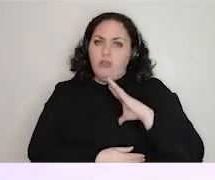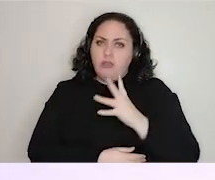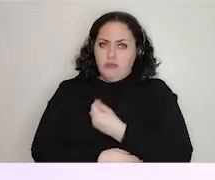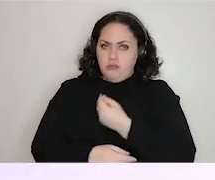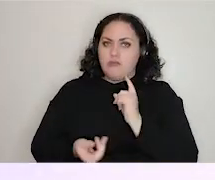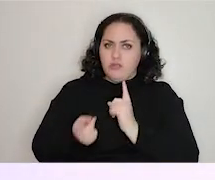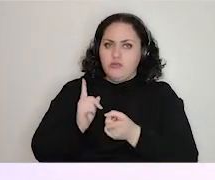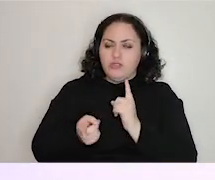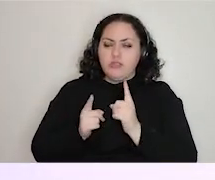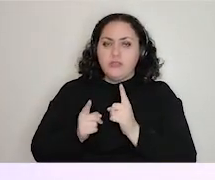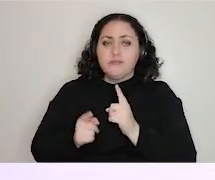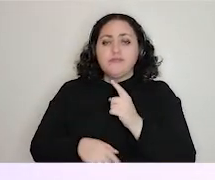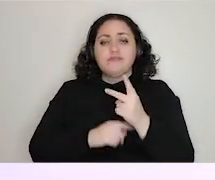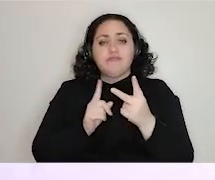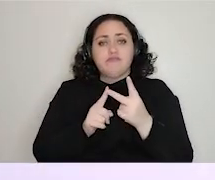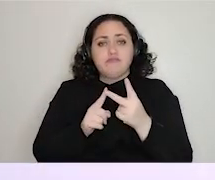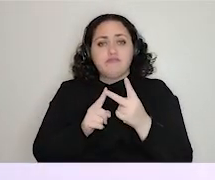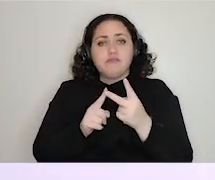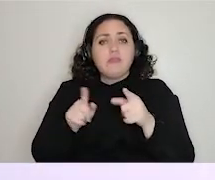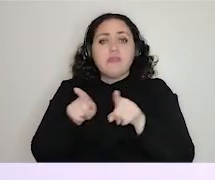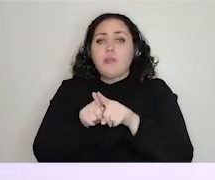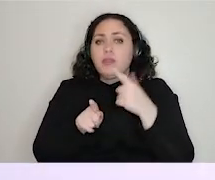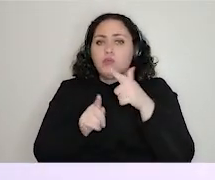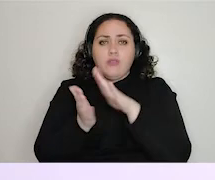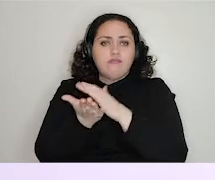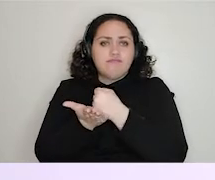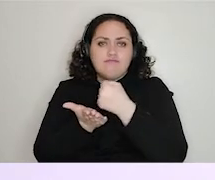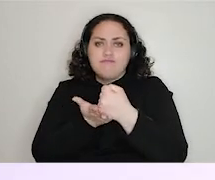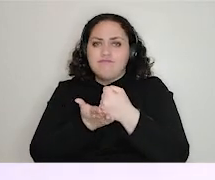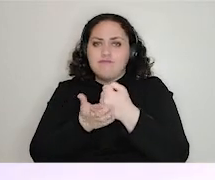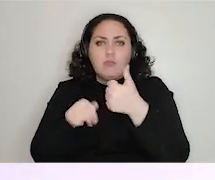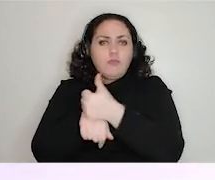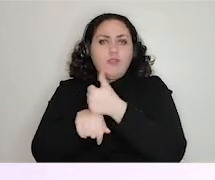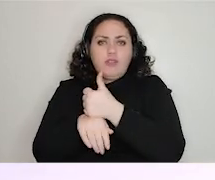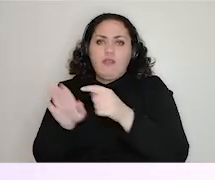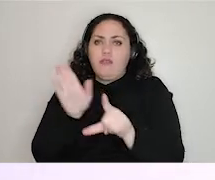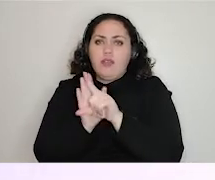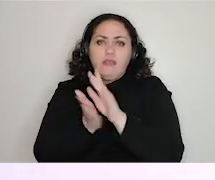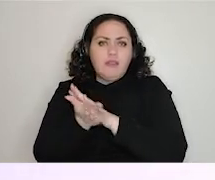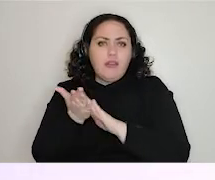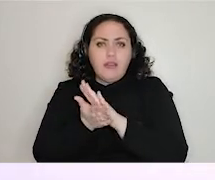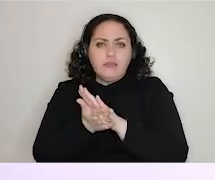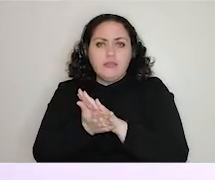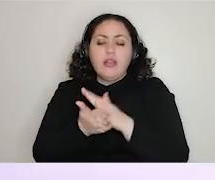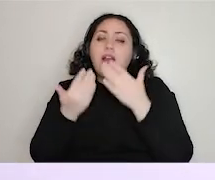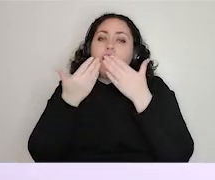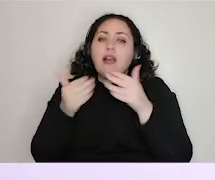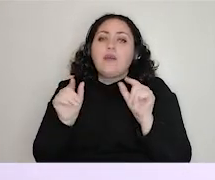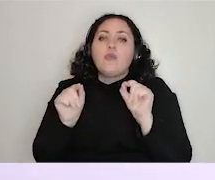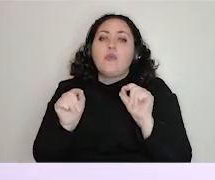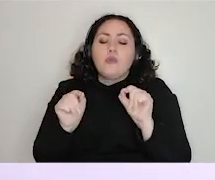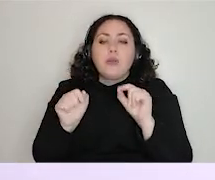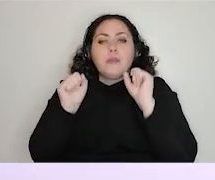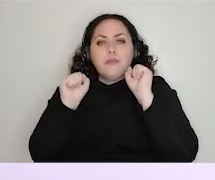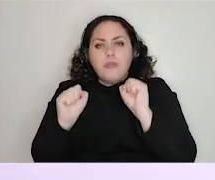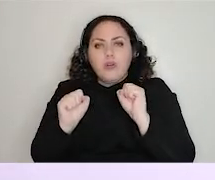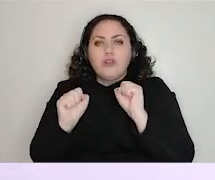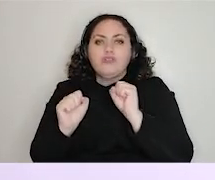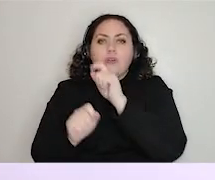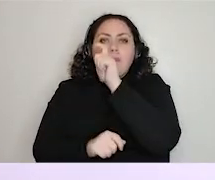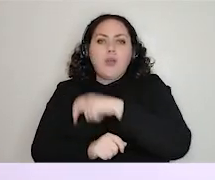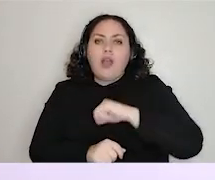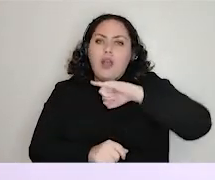especialmente, e ela não ser devidamente regulamentada no Brasil, o que abre precedente para exploração sexual e tráfico de